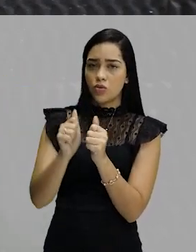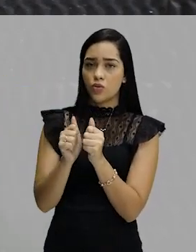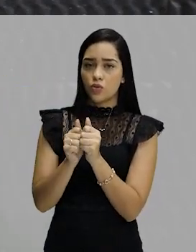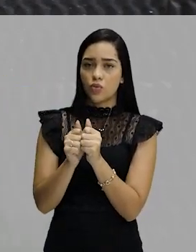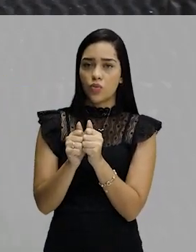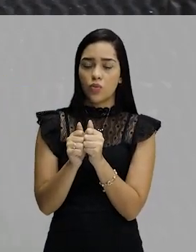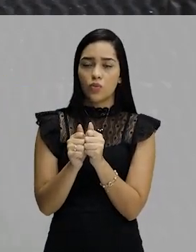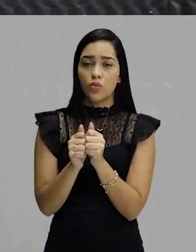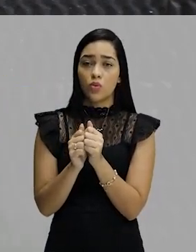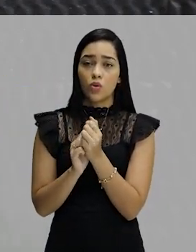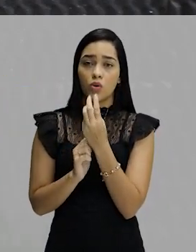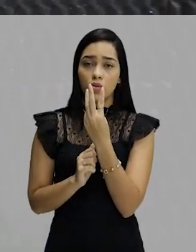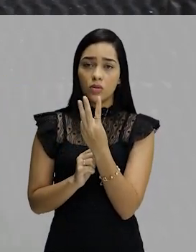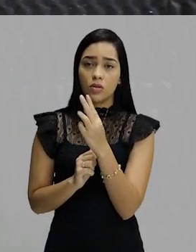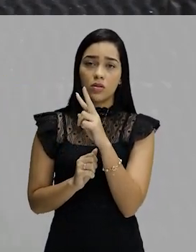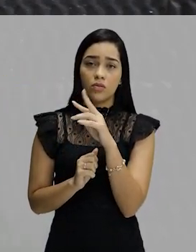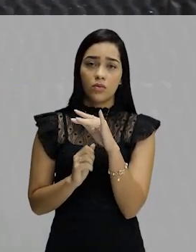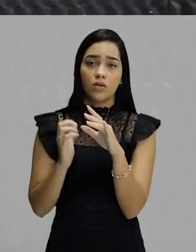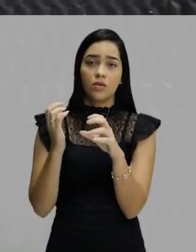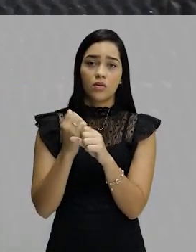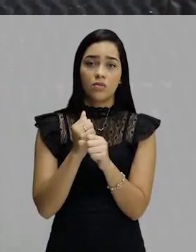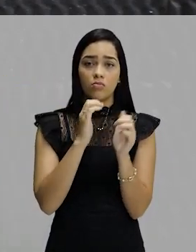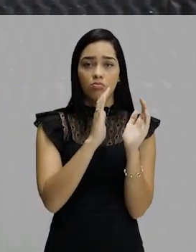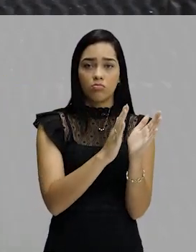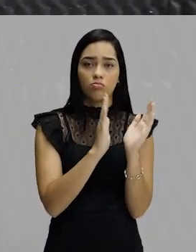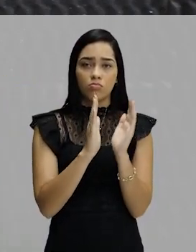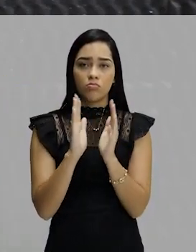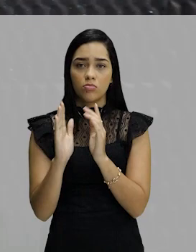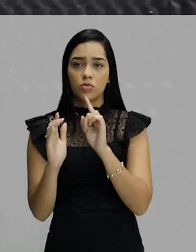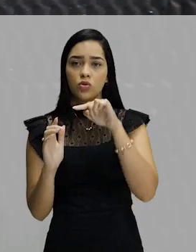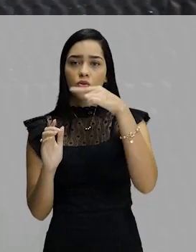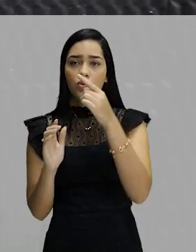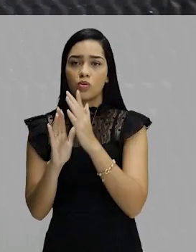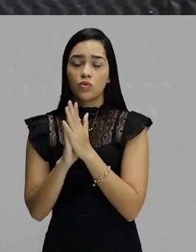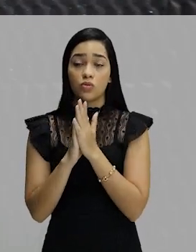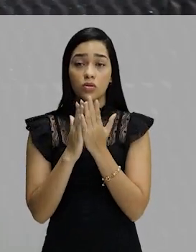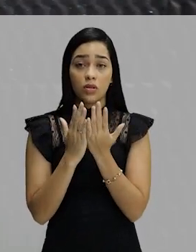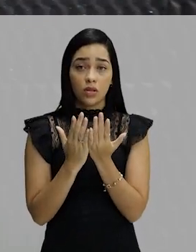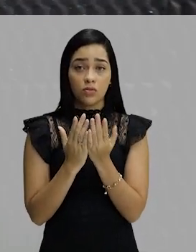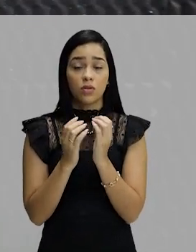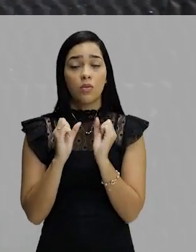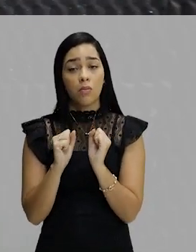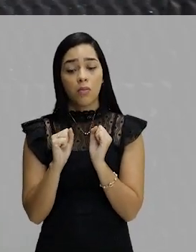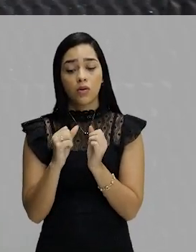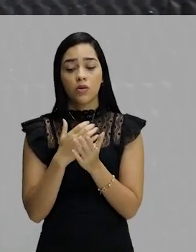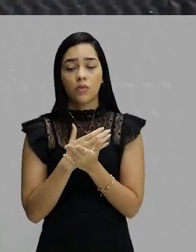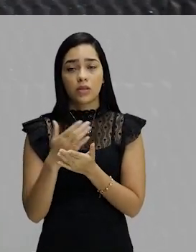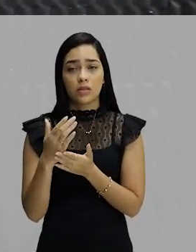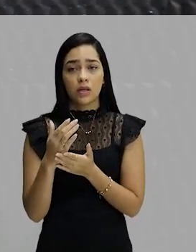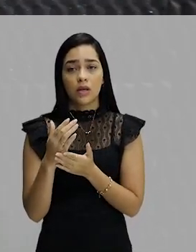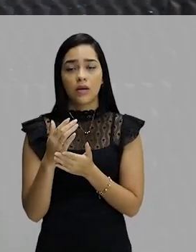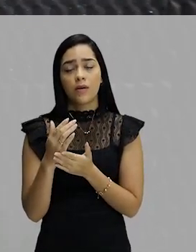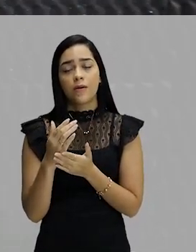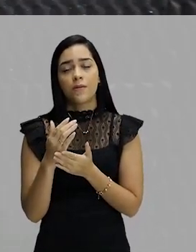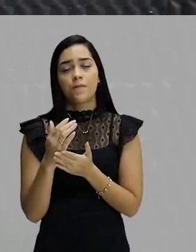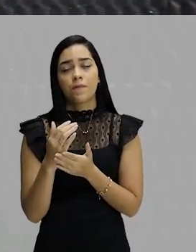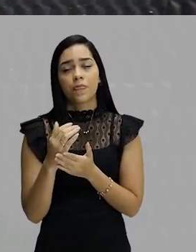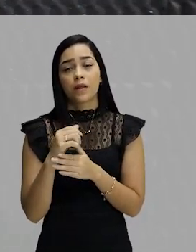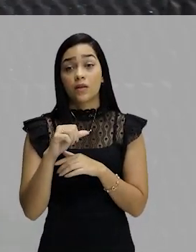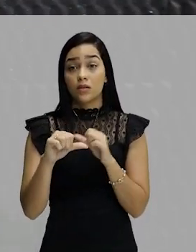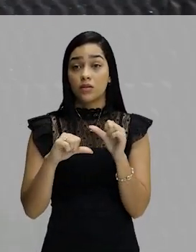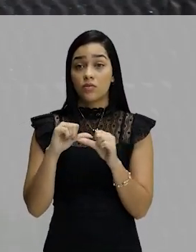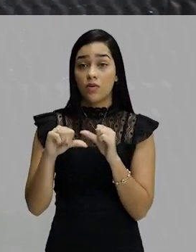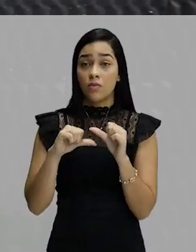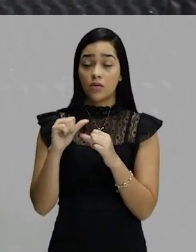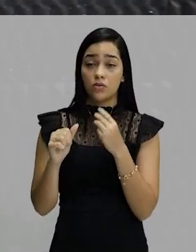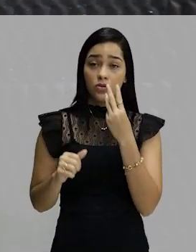um bloquinho com 3 e ele vai permutando no meio desses outros livros. Então, a gente pode começar a conta transformando